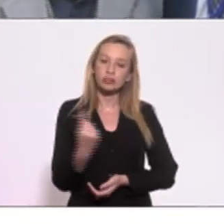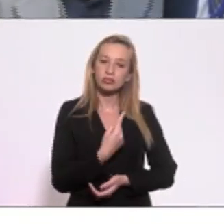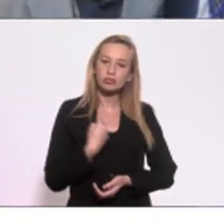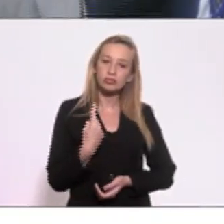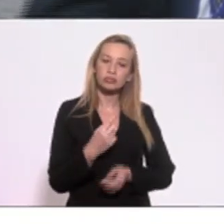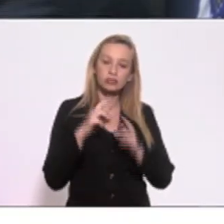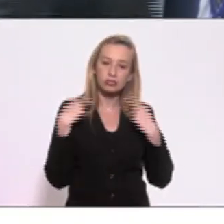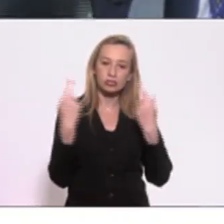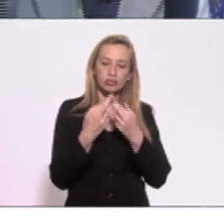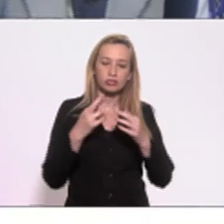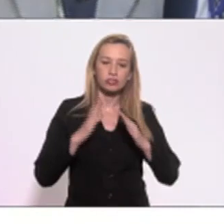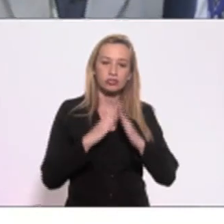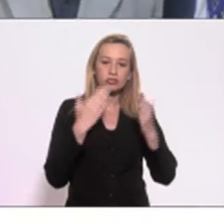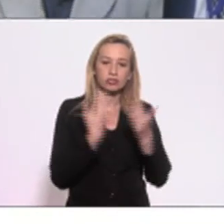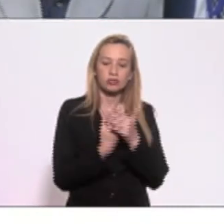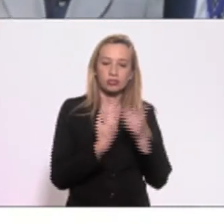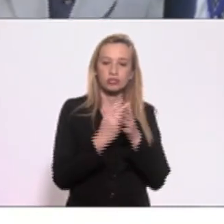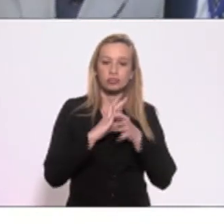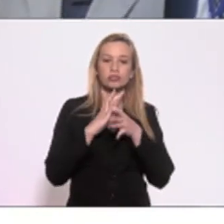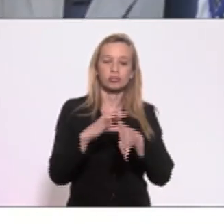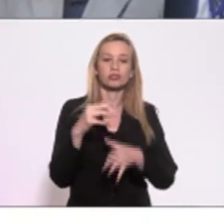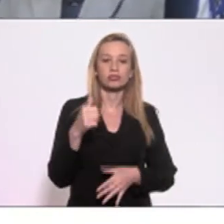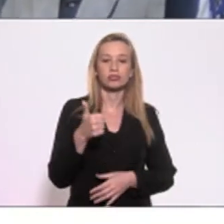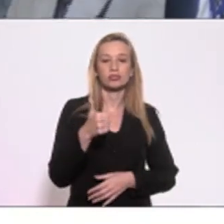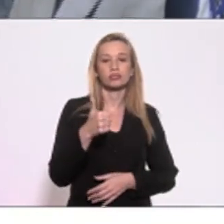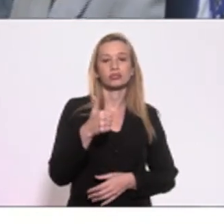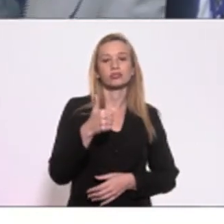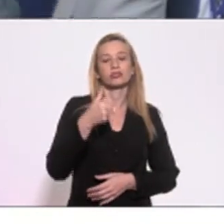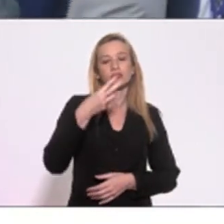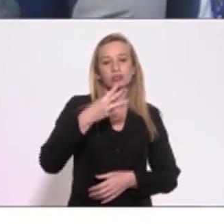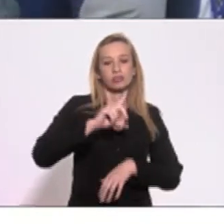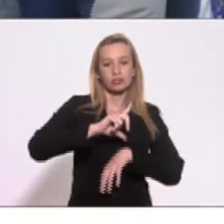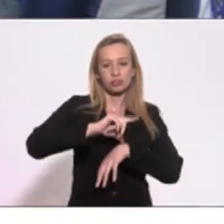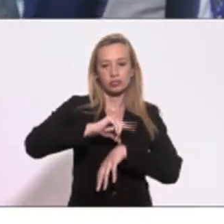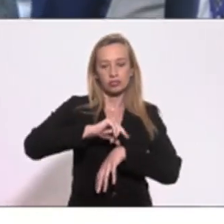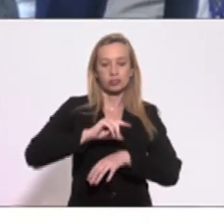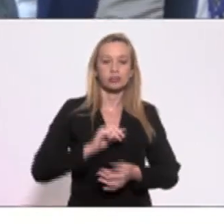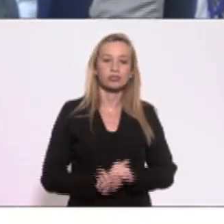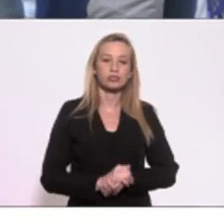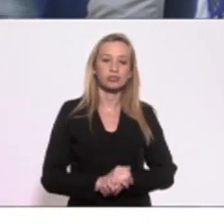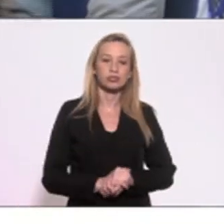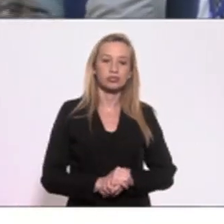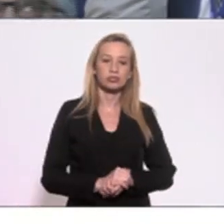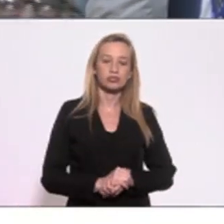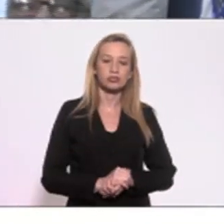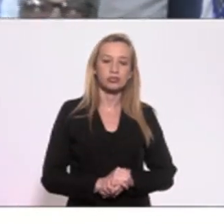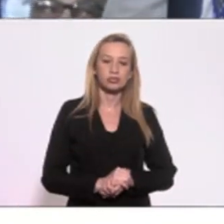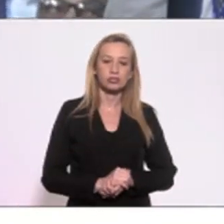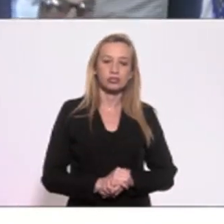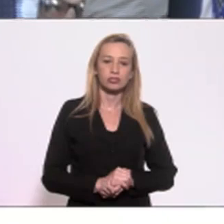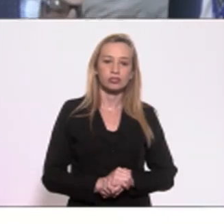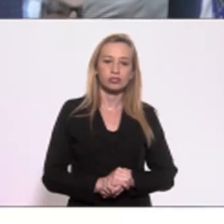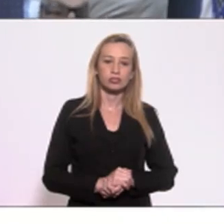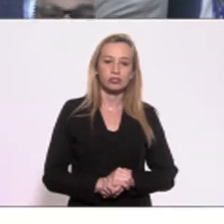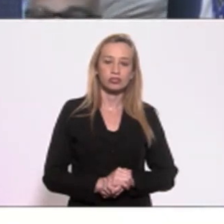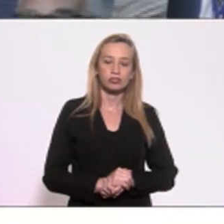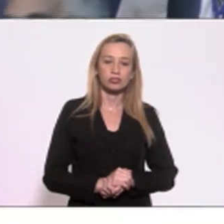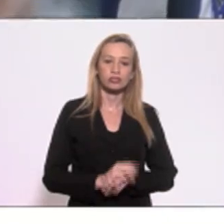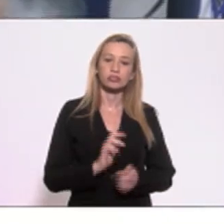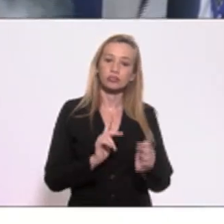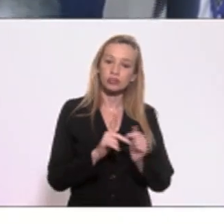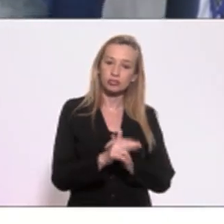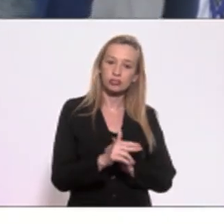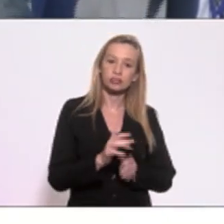uma reunião de líderes às 13 horas. 13 horas. Então, estaríamos assim